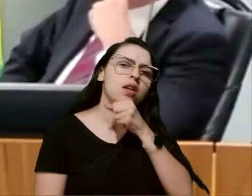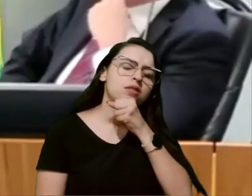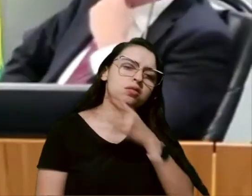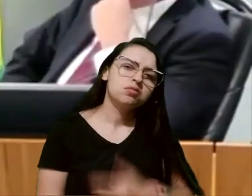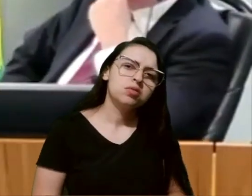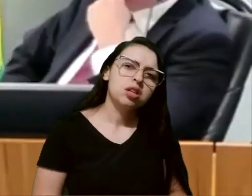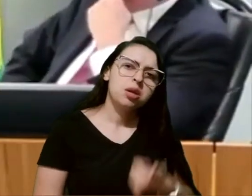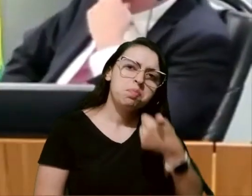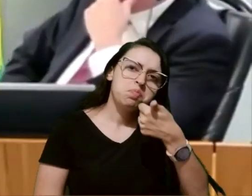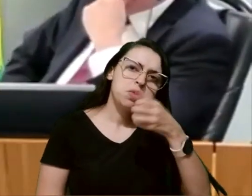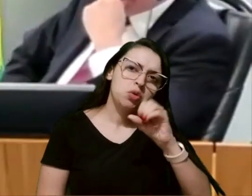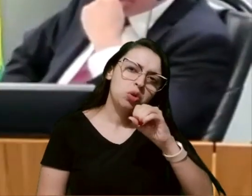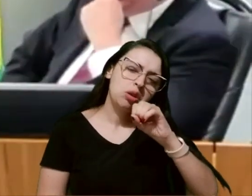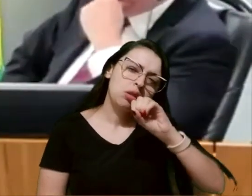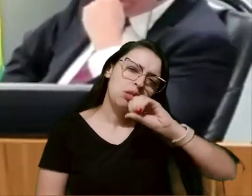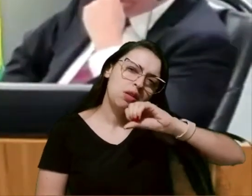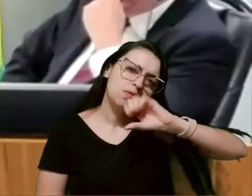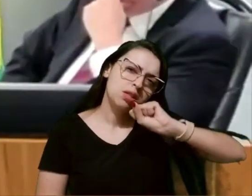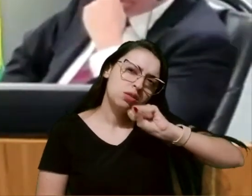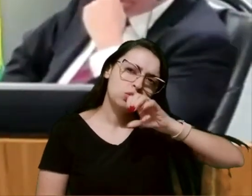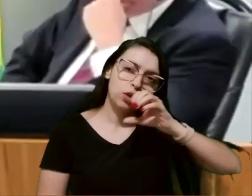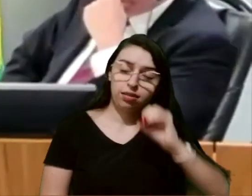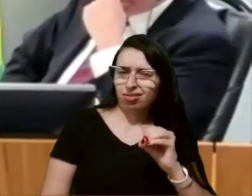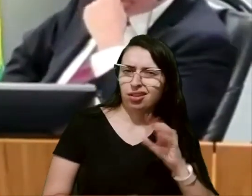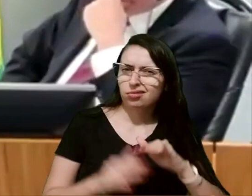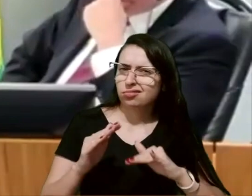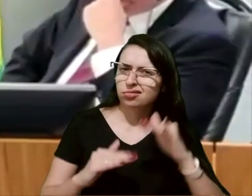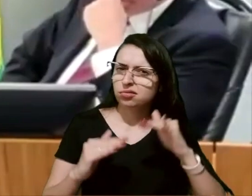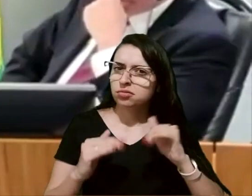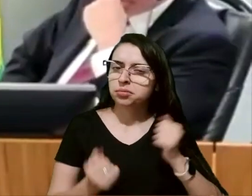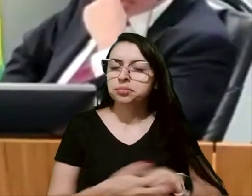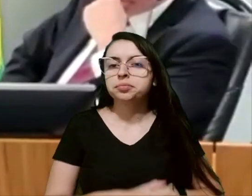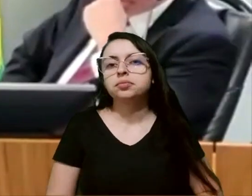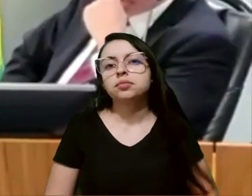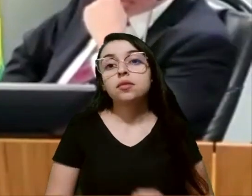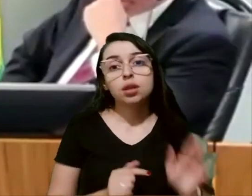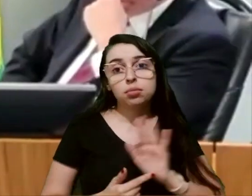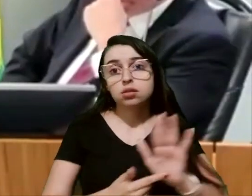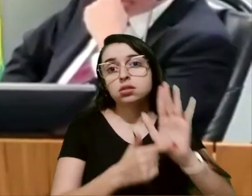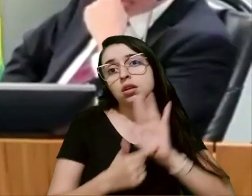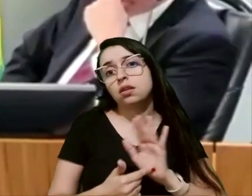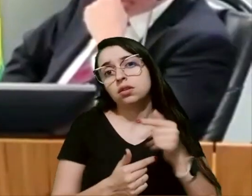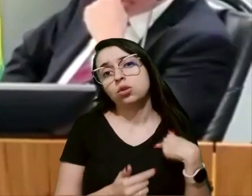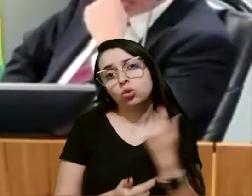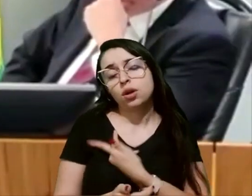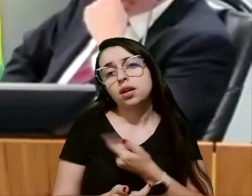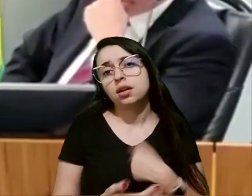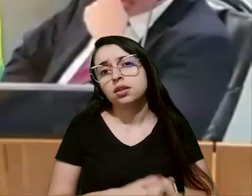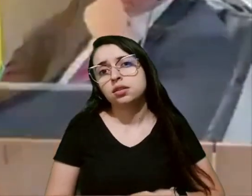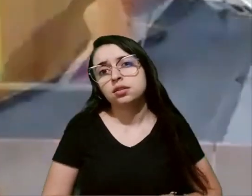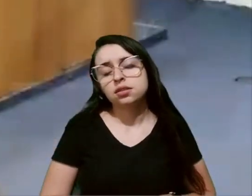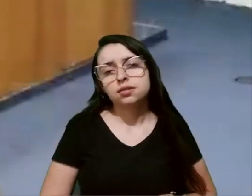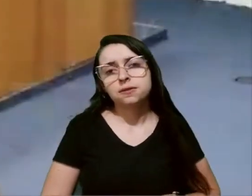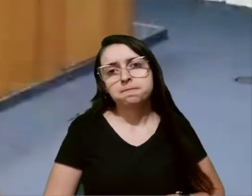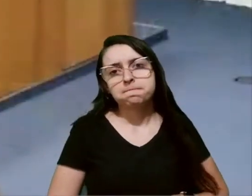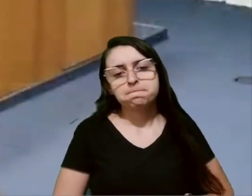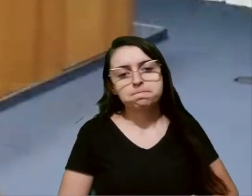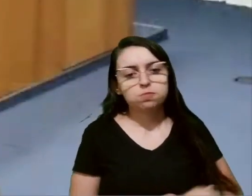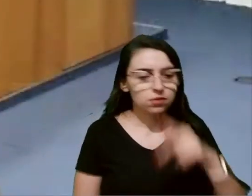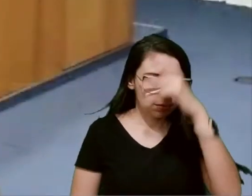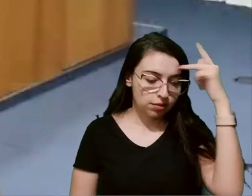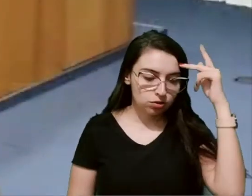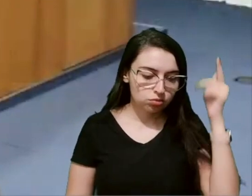acho que no final dos 1980, se não me engano, que mostrava eh, isso que a gente chama de